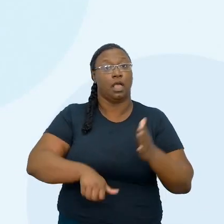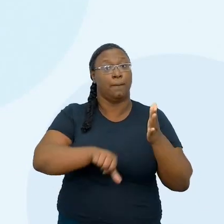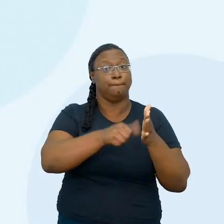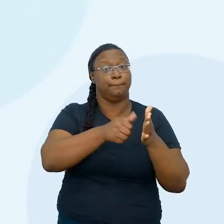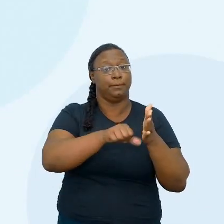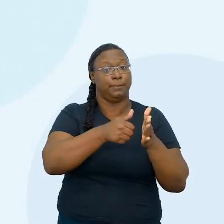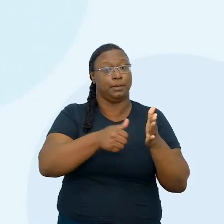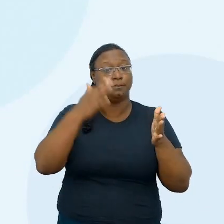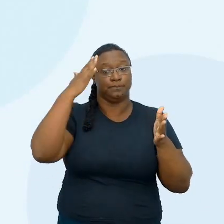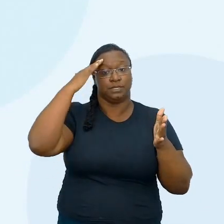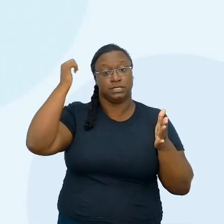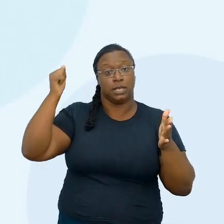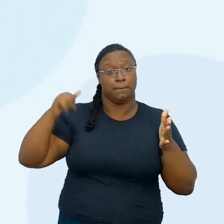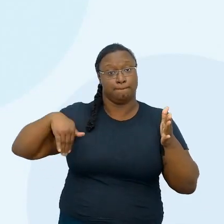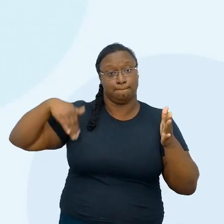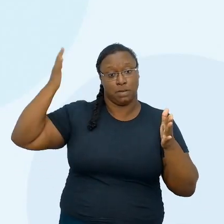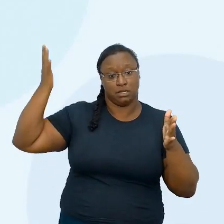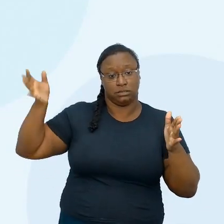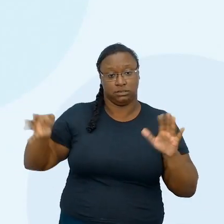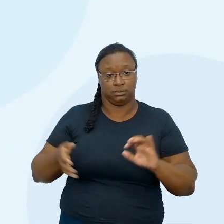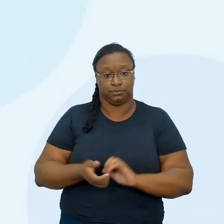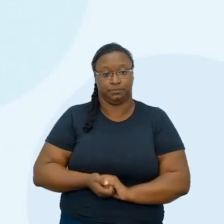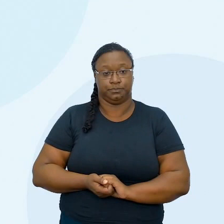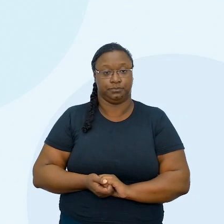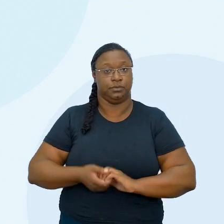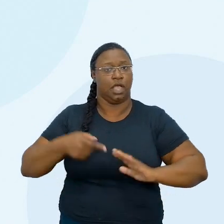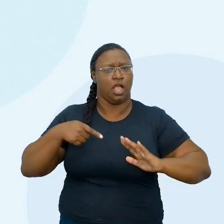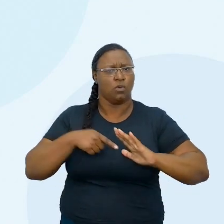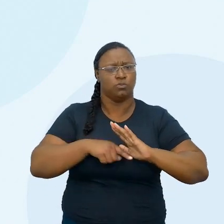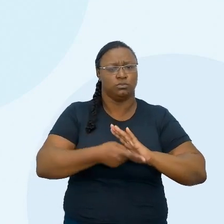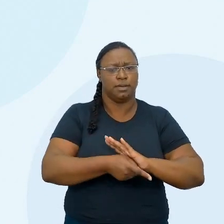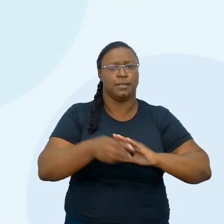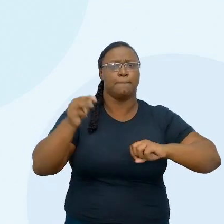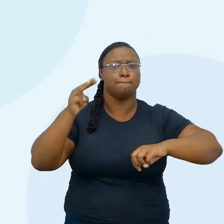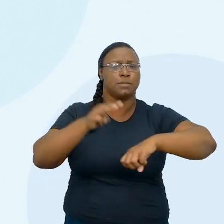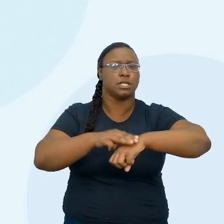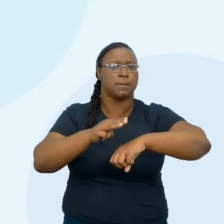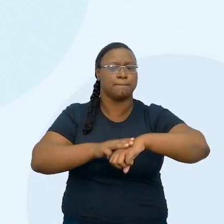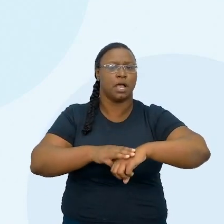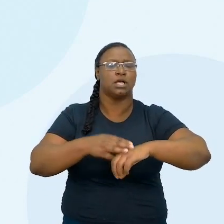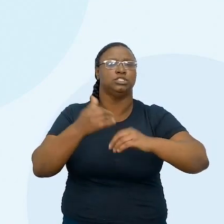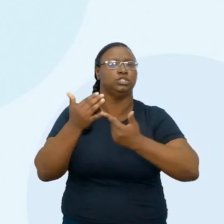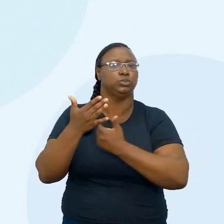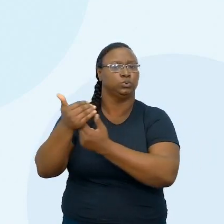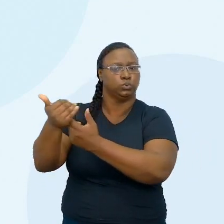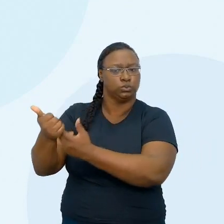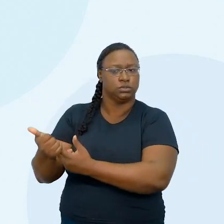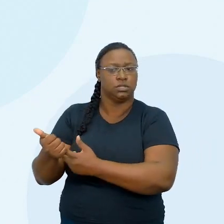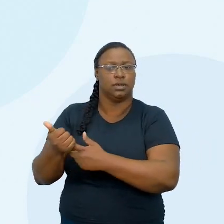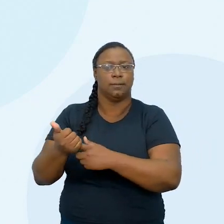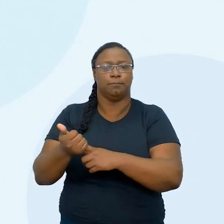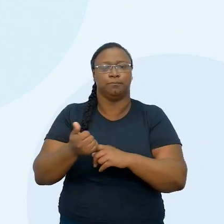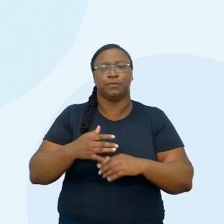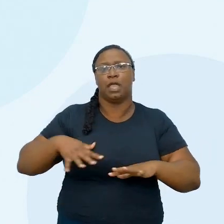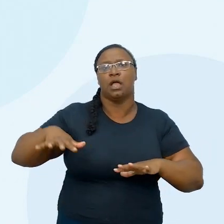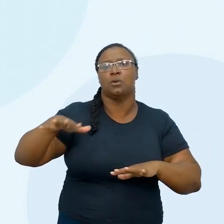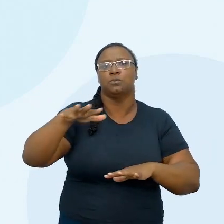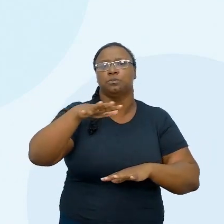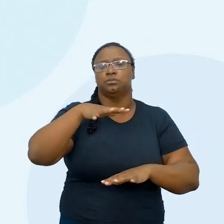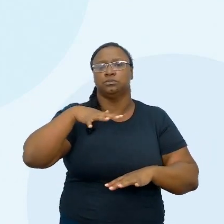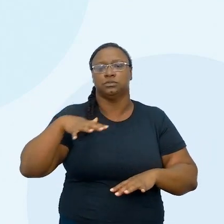o Saiba Mais, ele traz o aprofundamento em matemática e suas tecnologias, a ementa geral, e é interessante